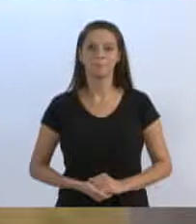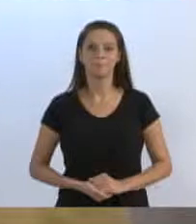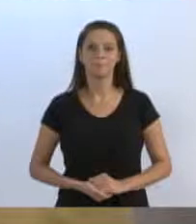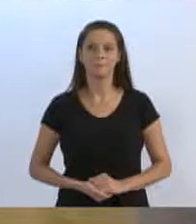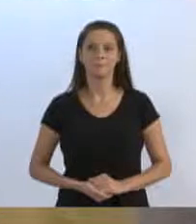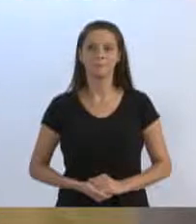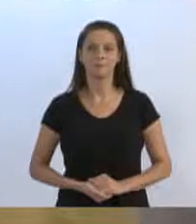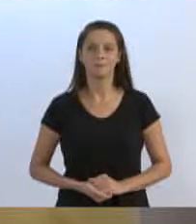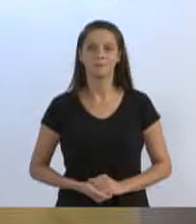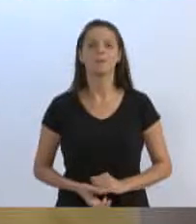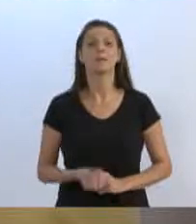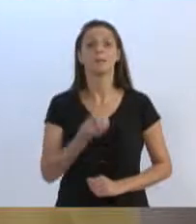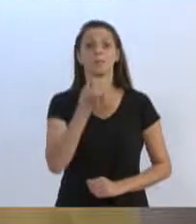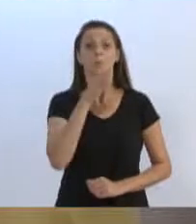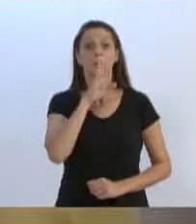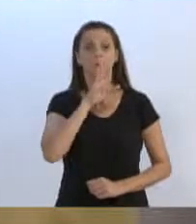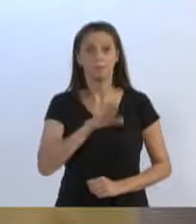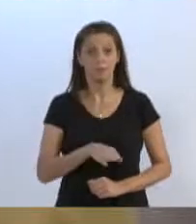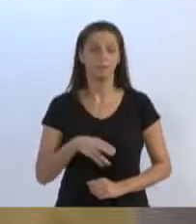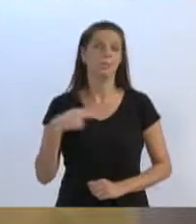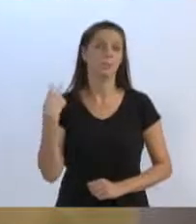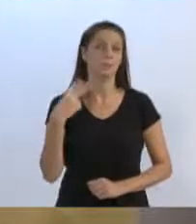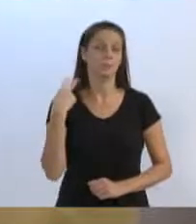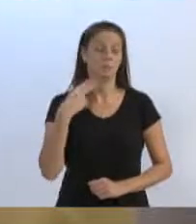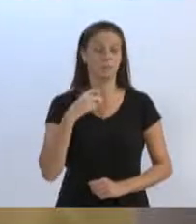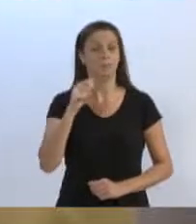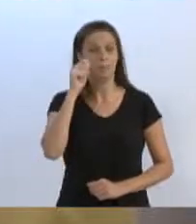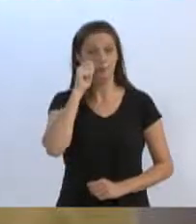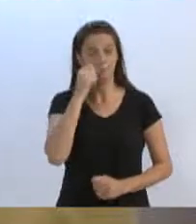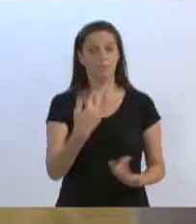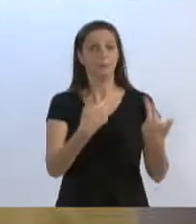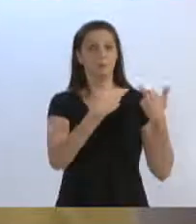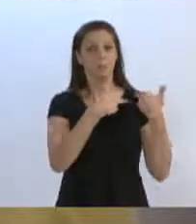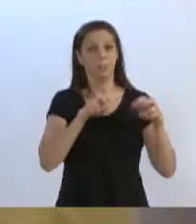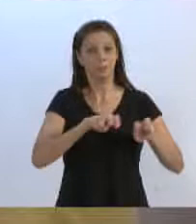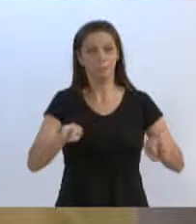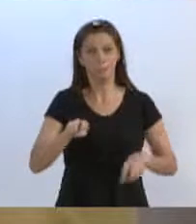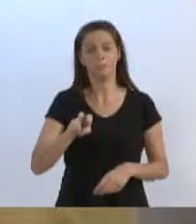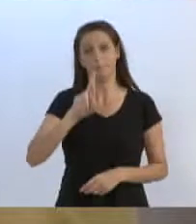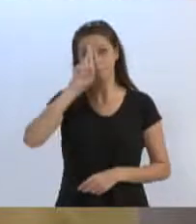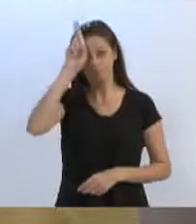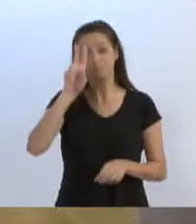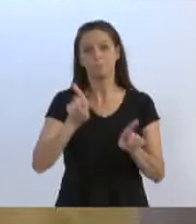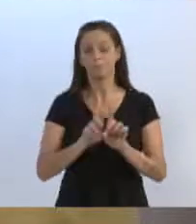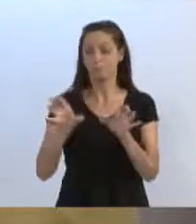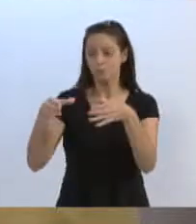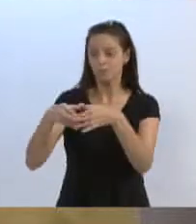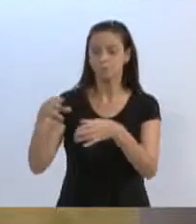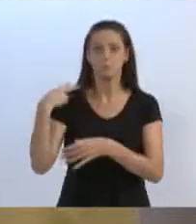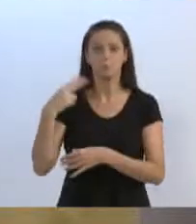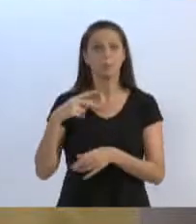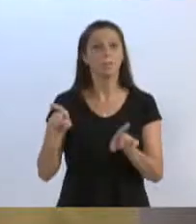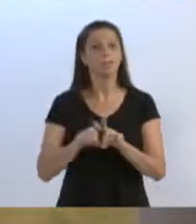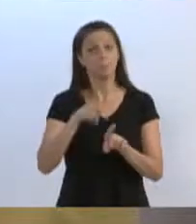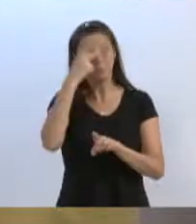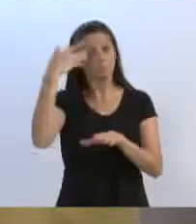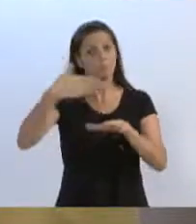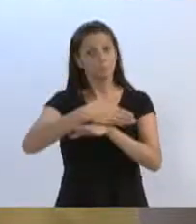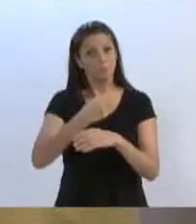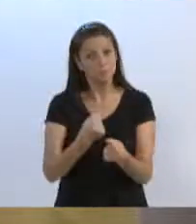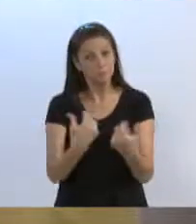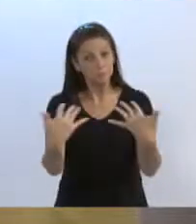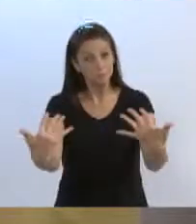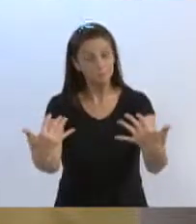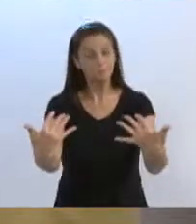muito boa tarde de vereador oliveira que ora dirige os trabalhos senhores vereadores senhoras e senhores que nos assistem